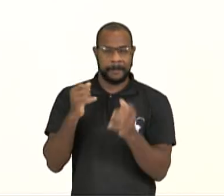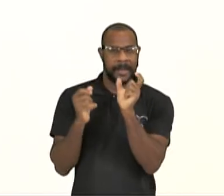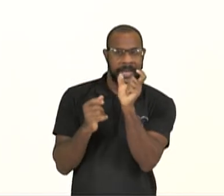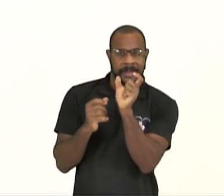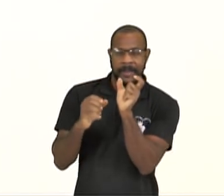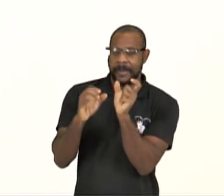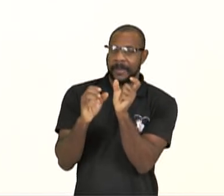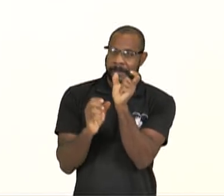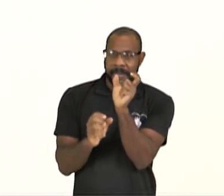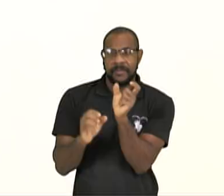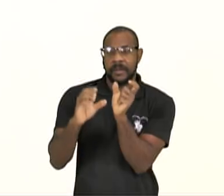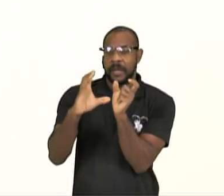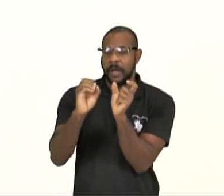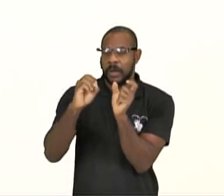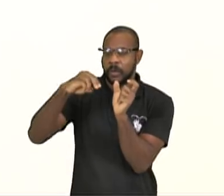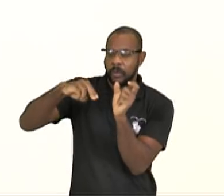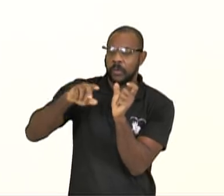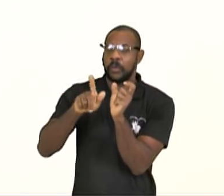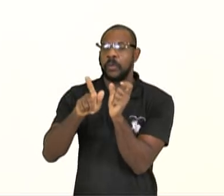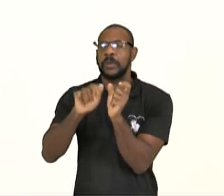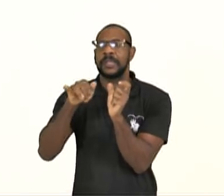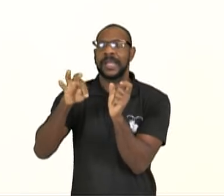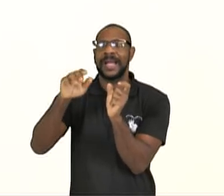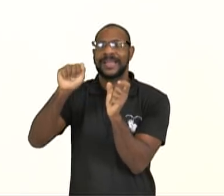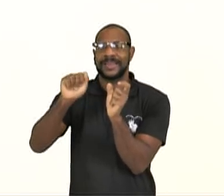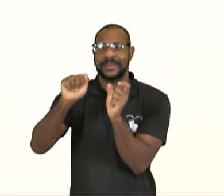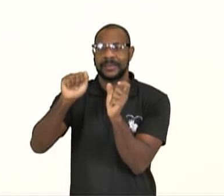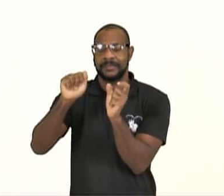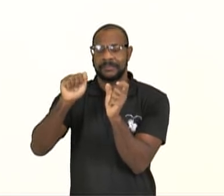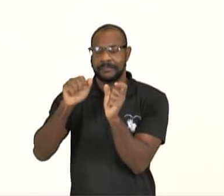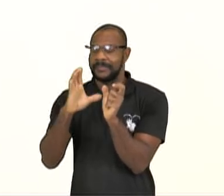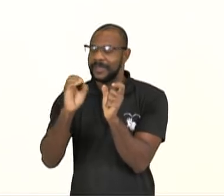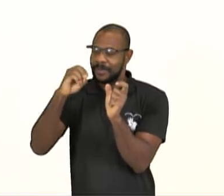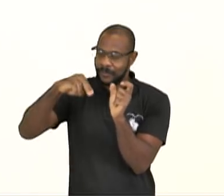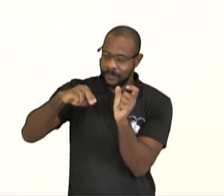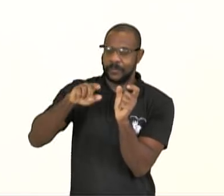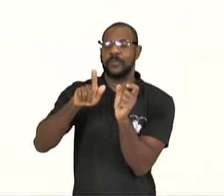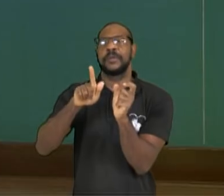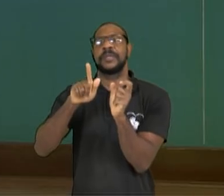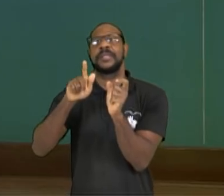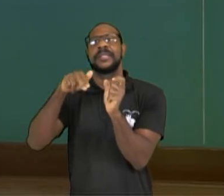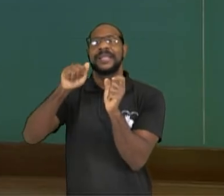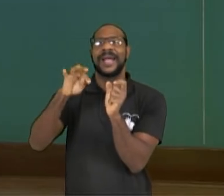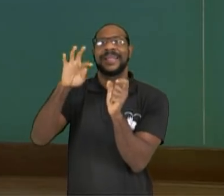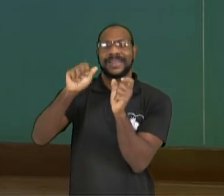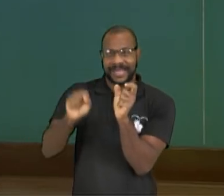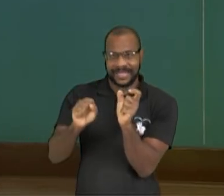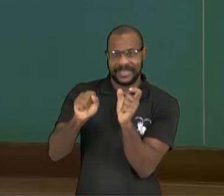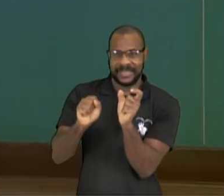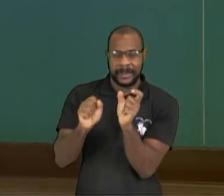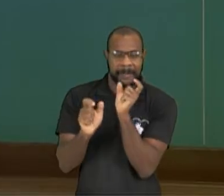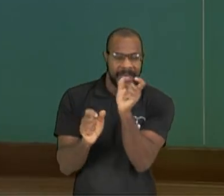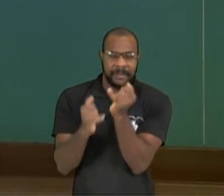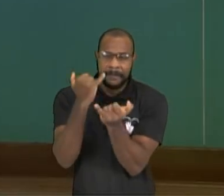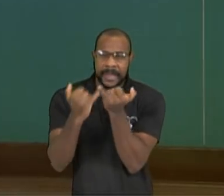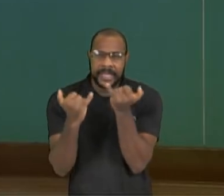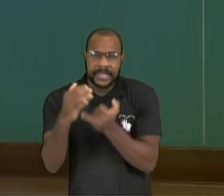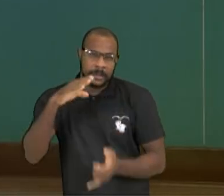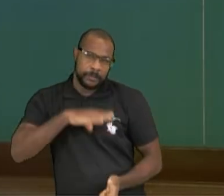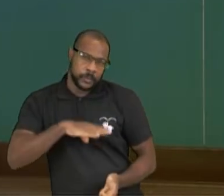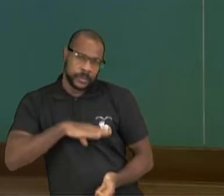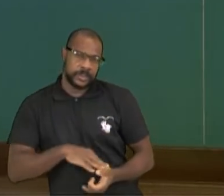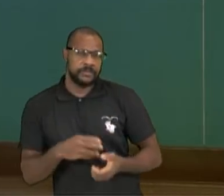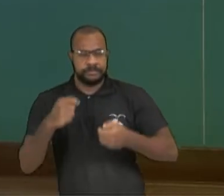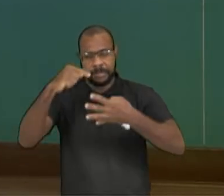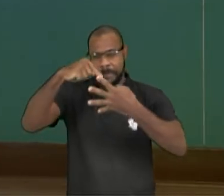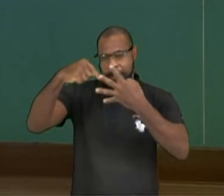palavra? Procurar por palavras que já conhecemos a tradução. E o nosso gênero textual é o Descriptive Text.